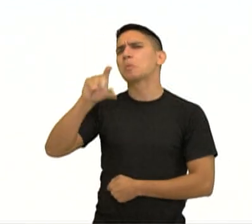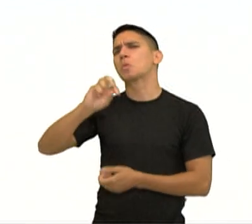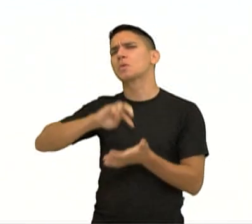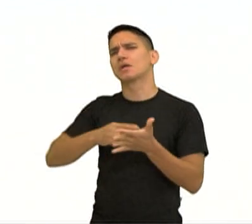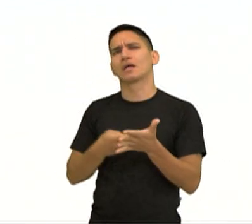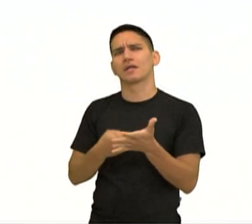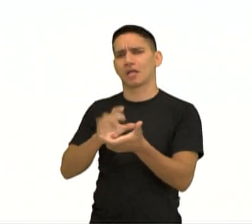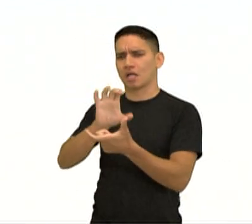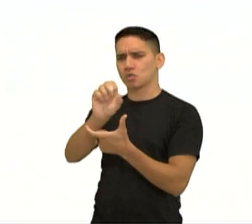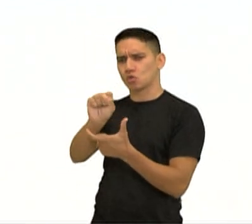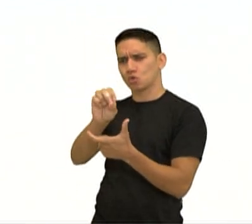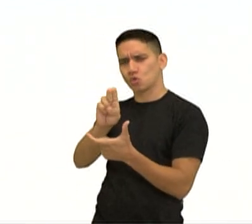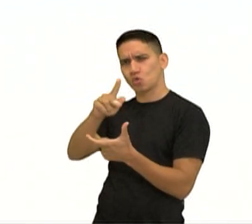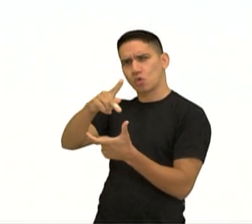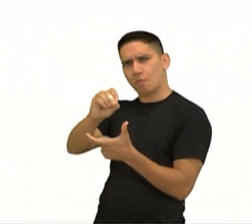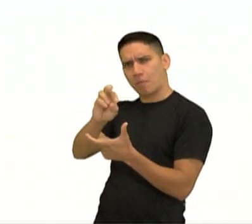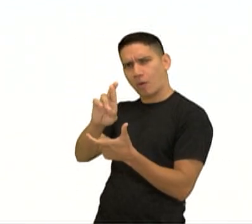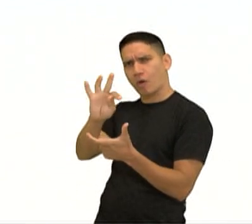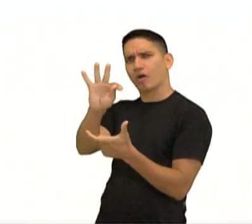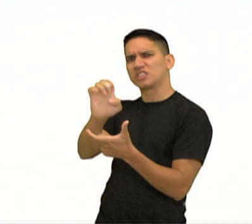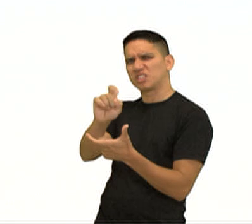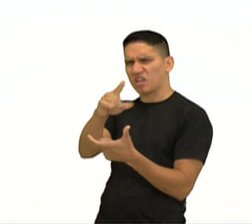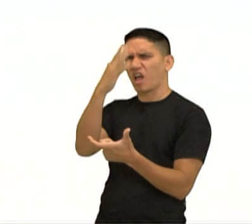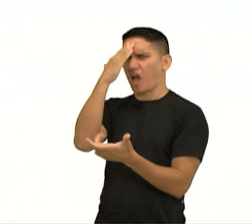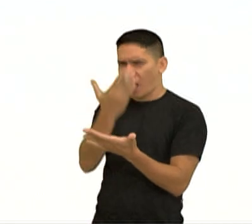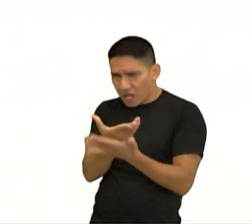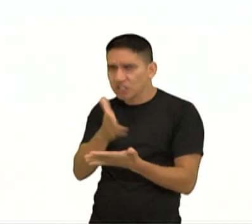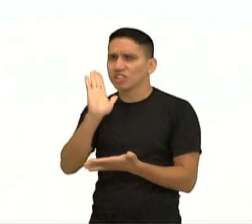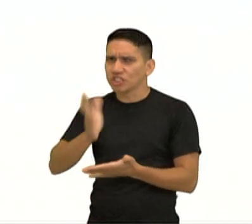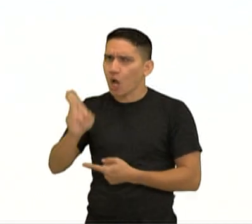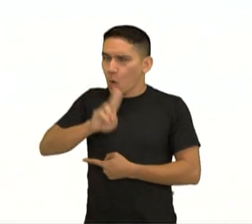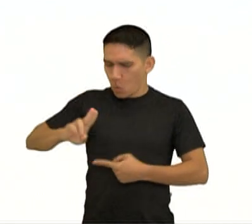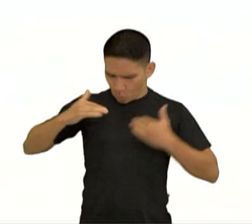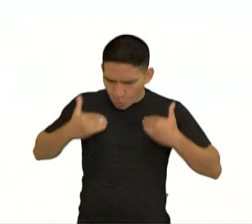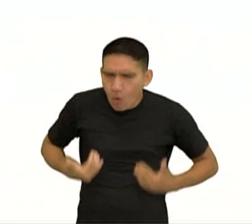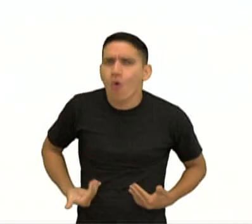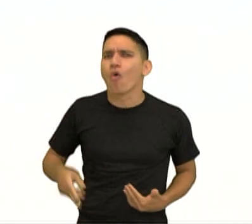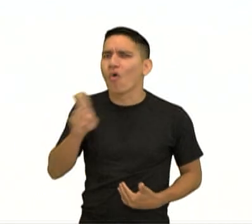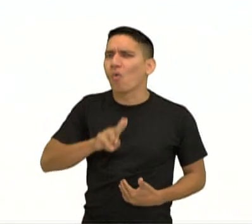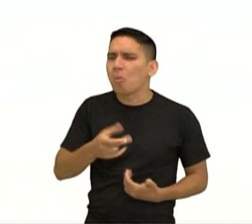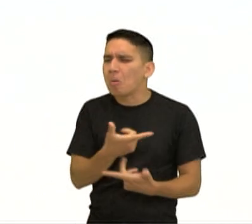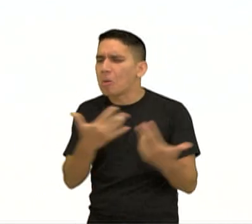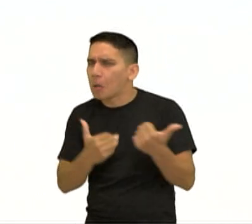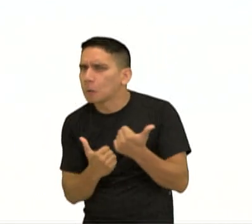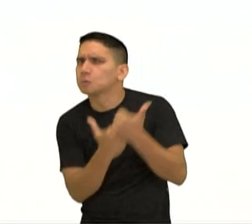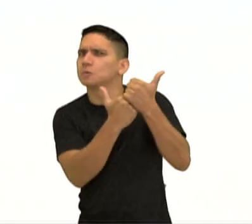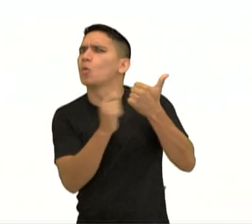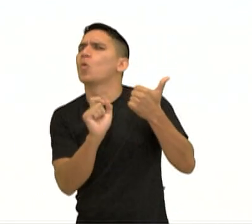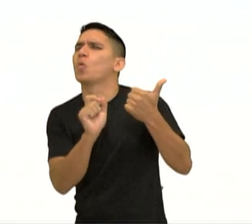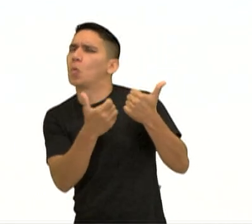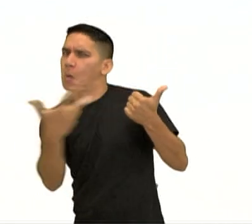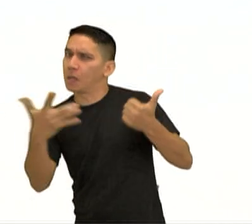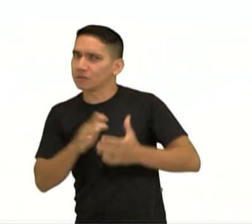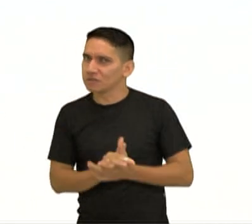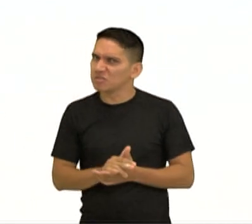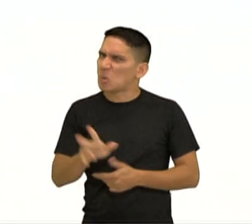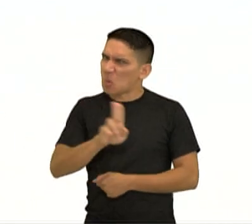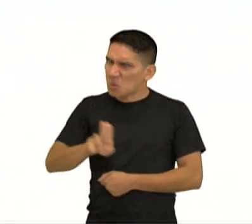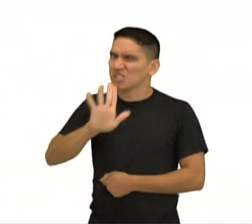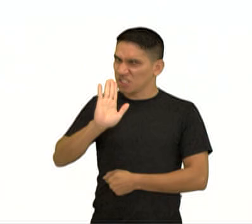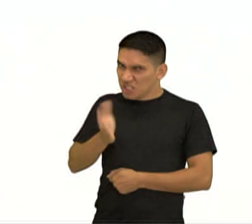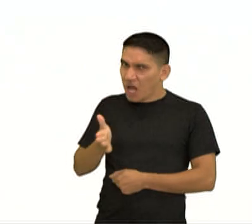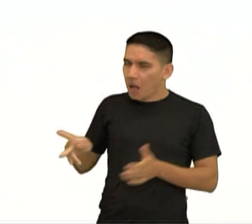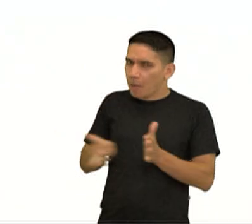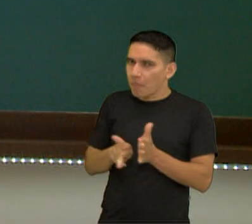suporte? Você acredita que já usou ou usa seu corpo como suporte para algo? Será que você já usou o seu corpo para